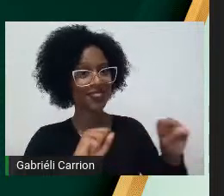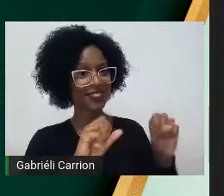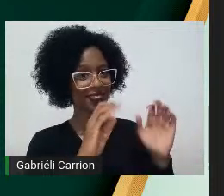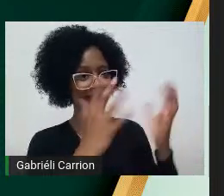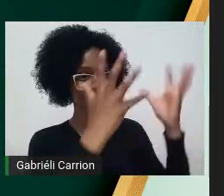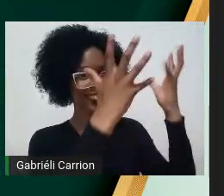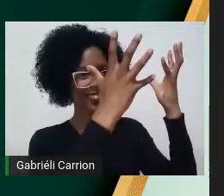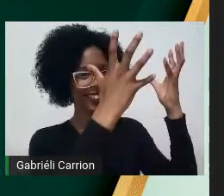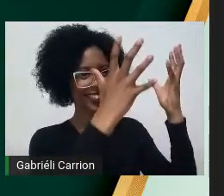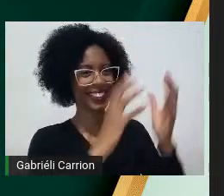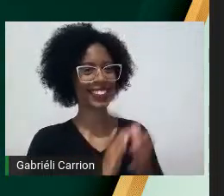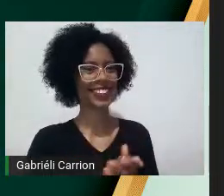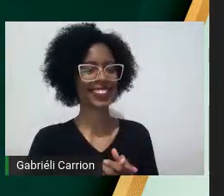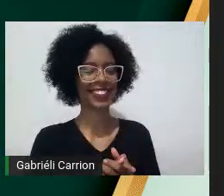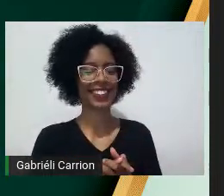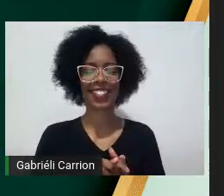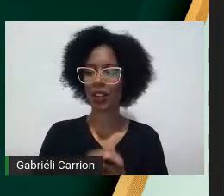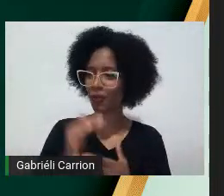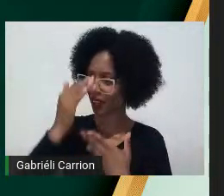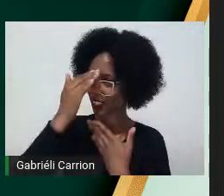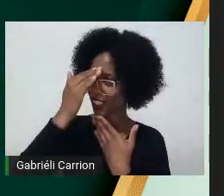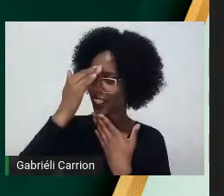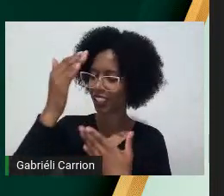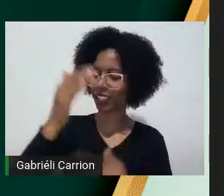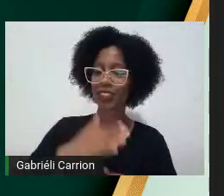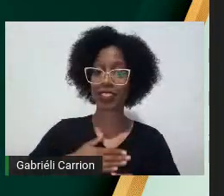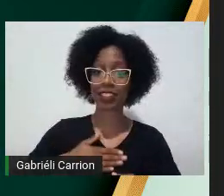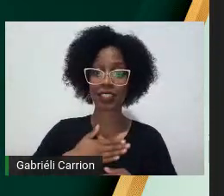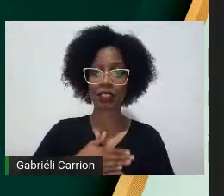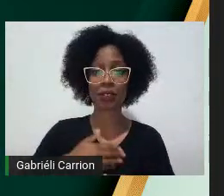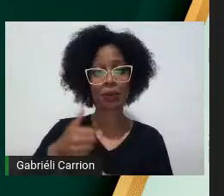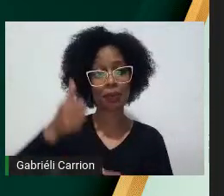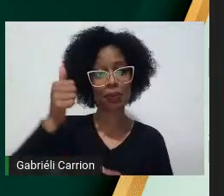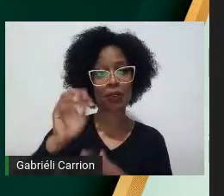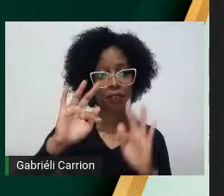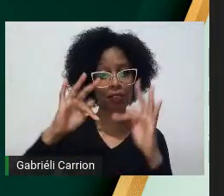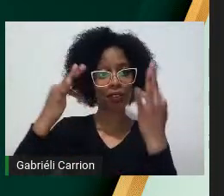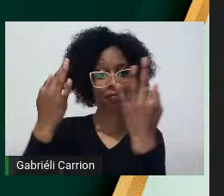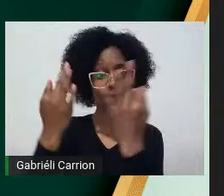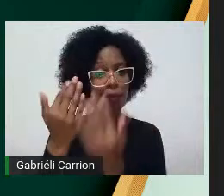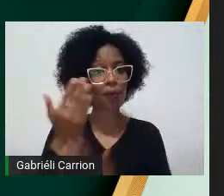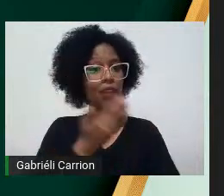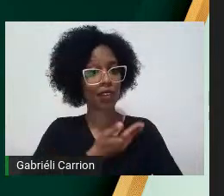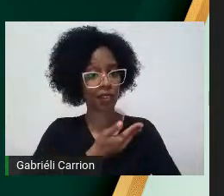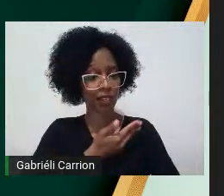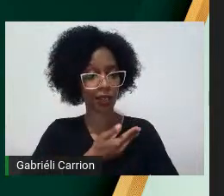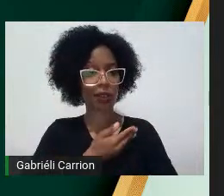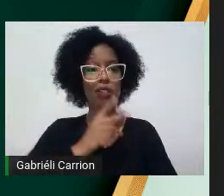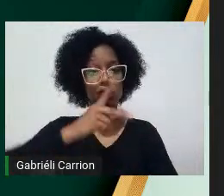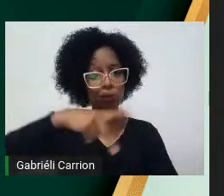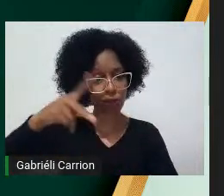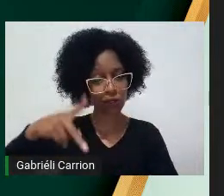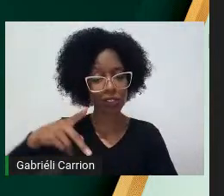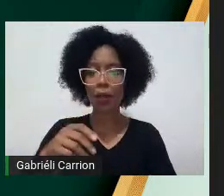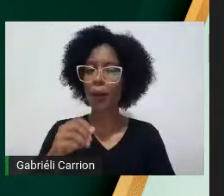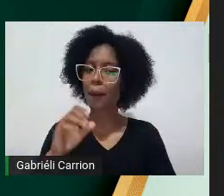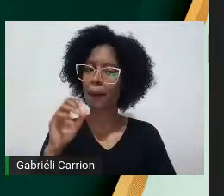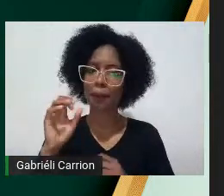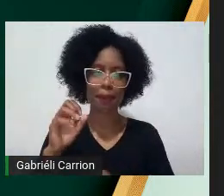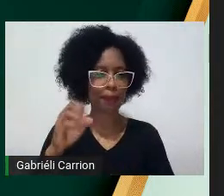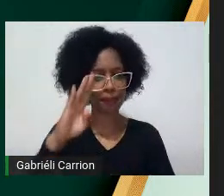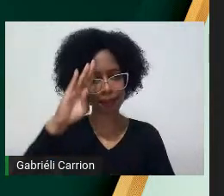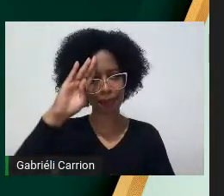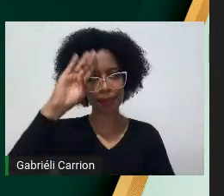Parabéns. Obrigada. Eu gostaria de agradecer a minha família, os meus amigos e aos professores, principalmente a professora Jéssica